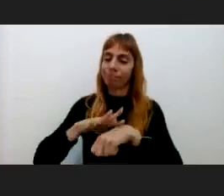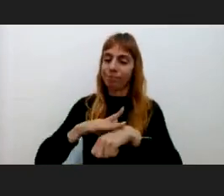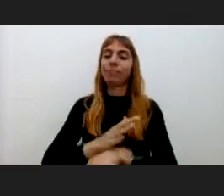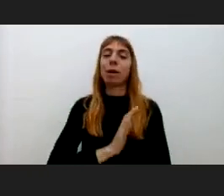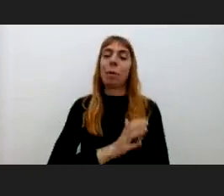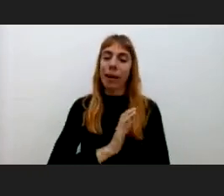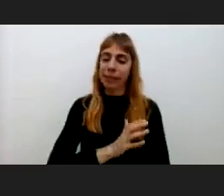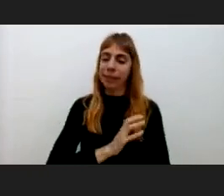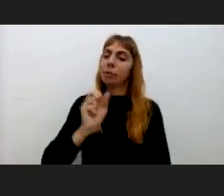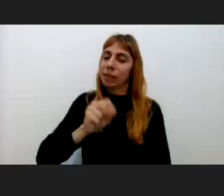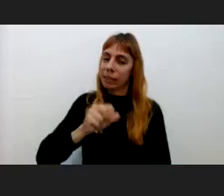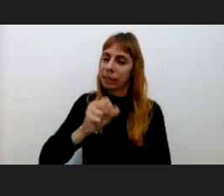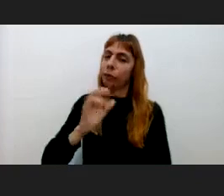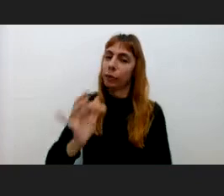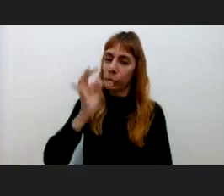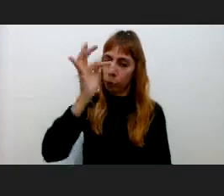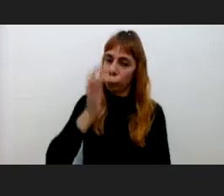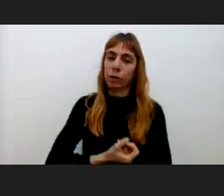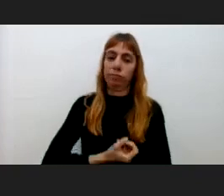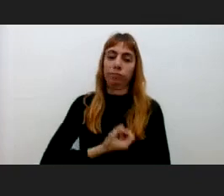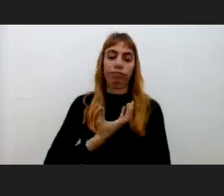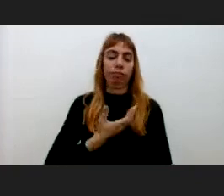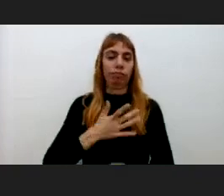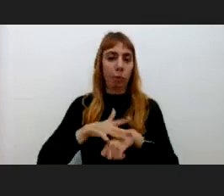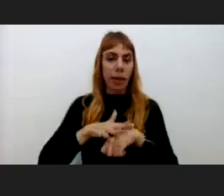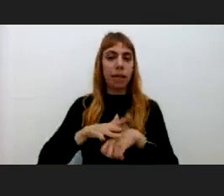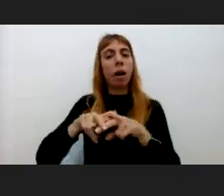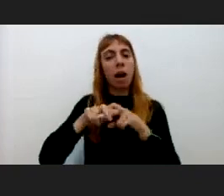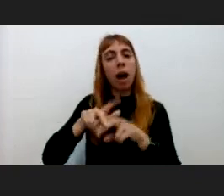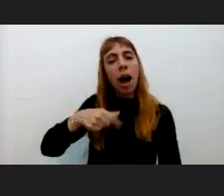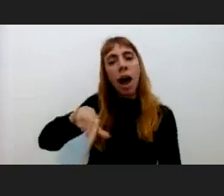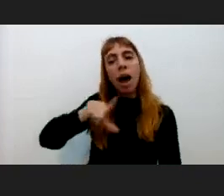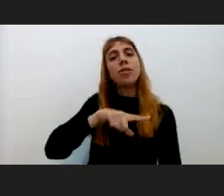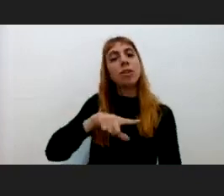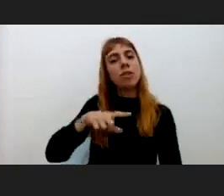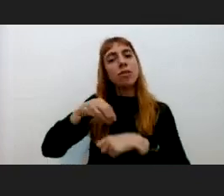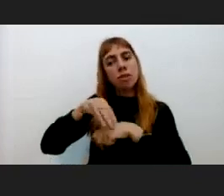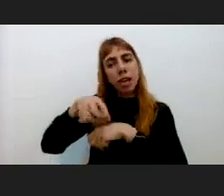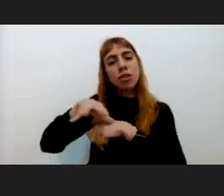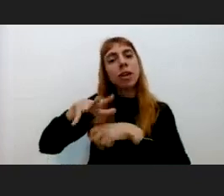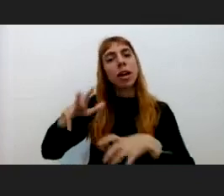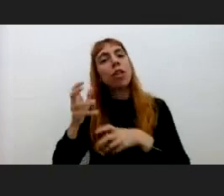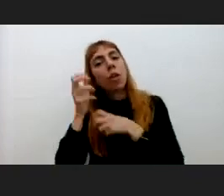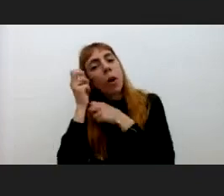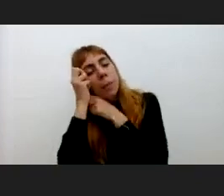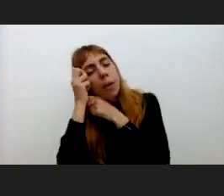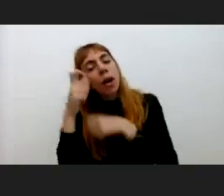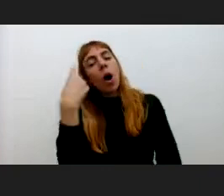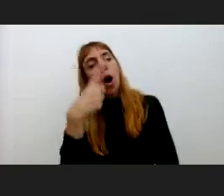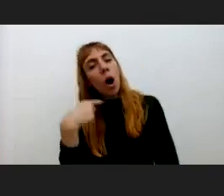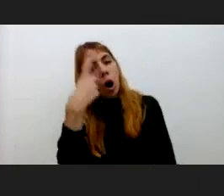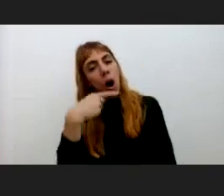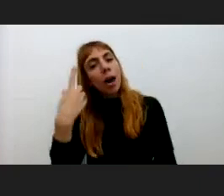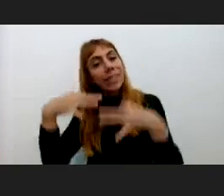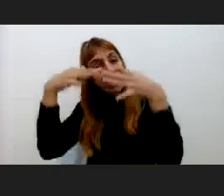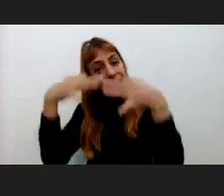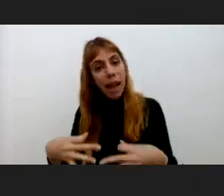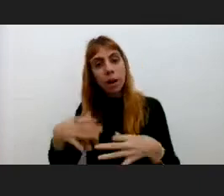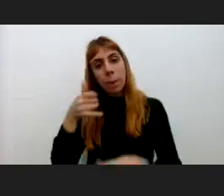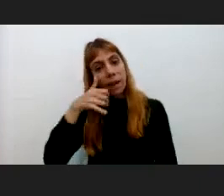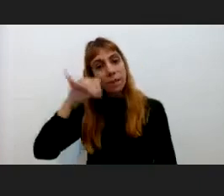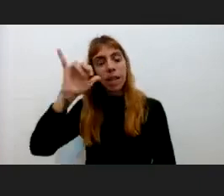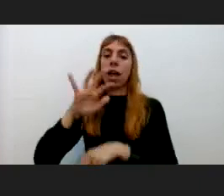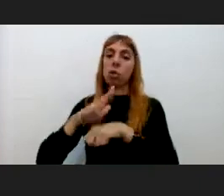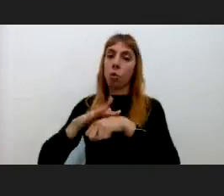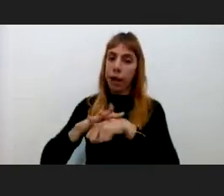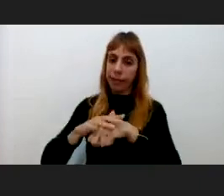buscar dormir na quantidade e na qualidade necessária. E, como eu já falei, a questão da genética